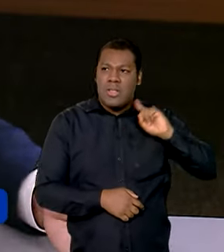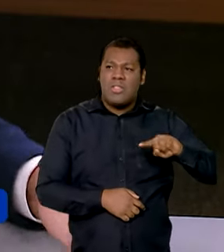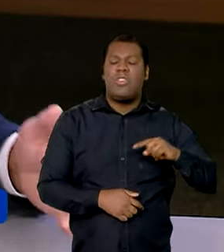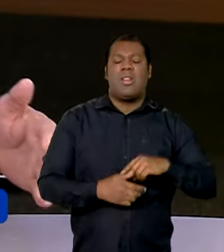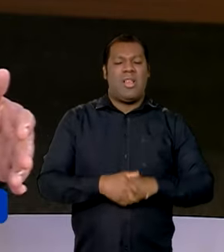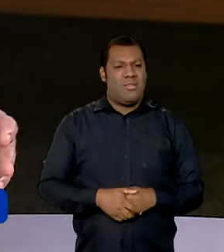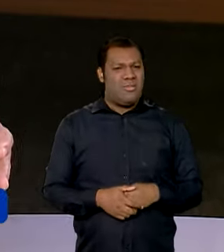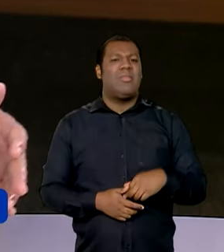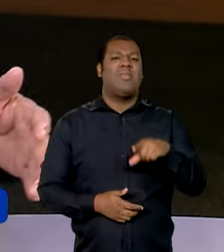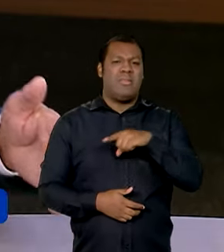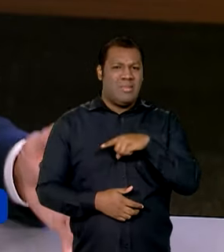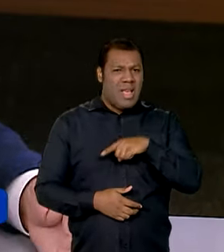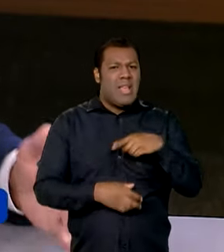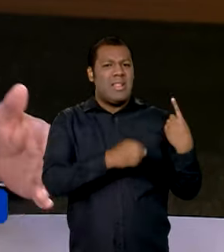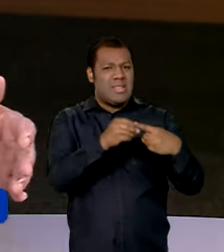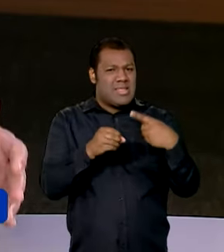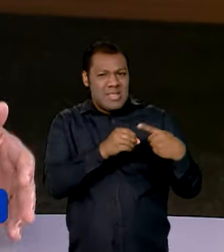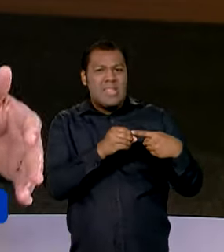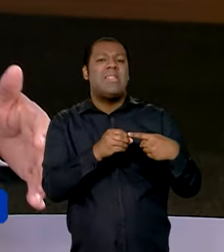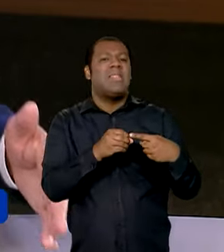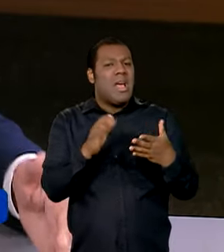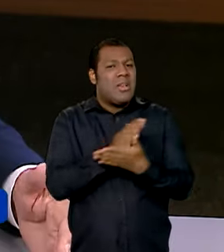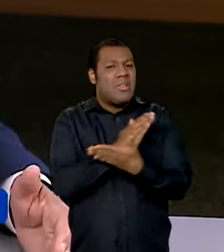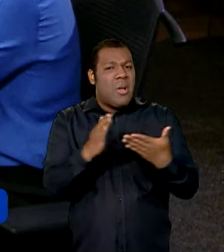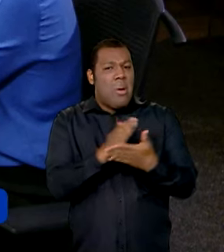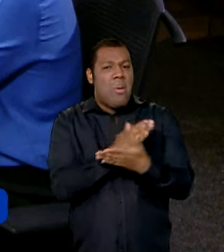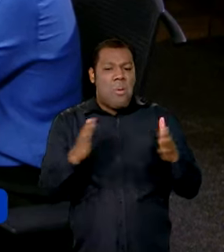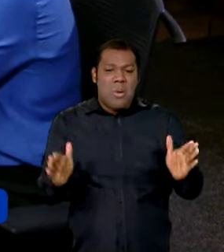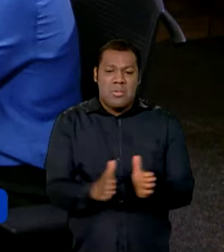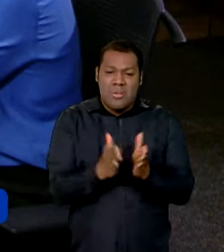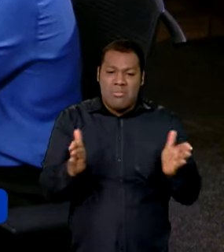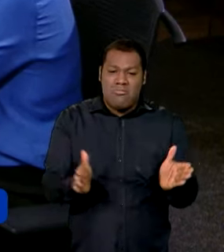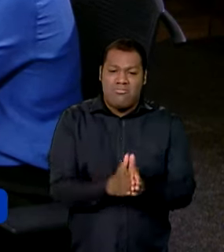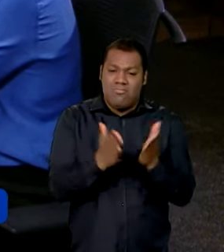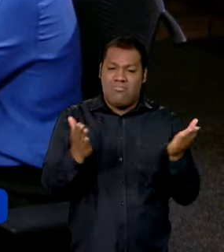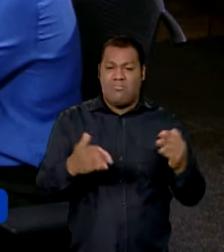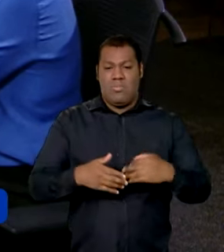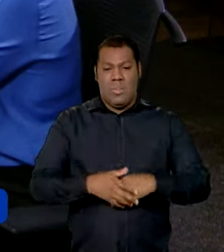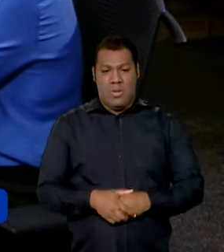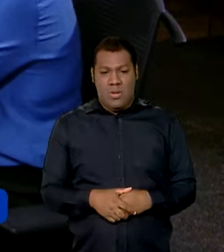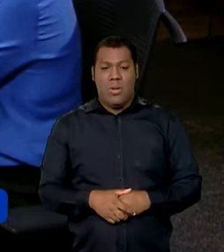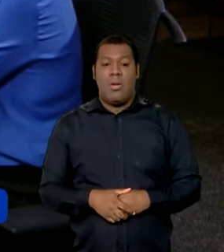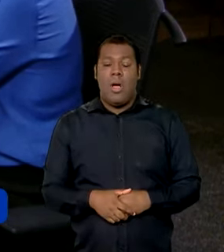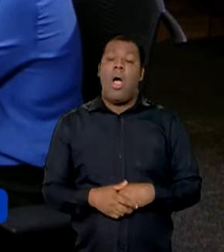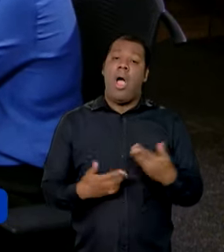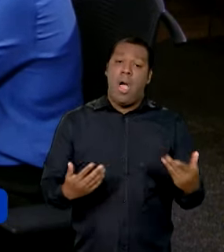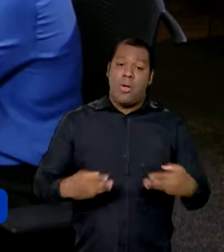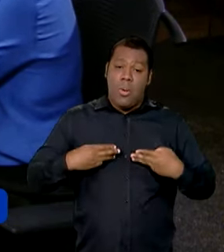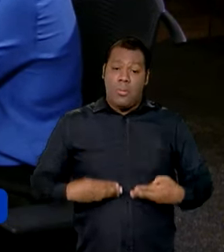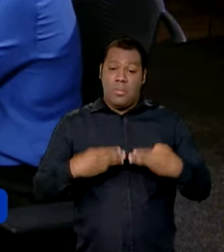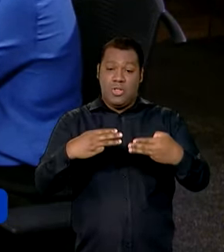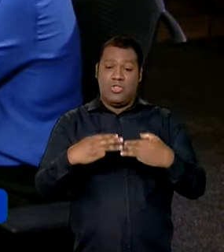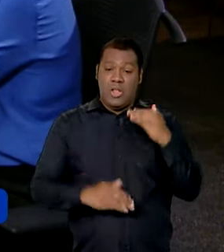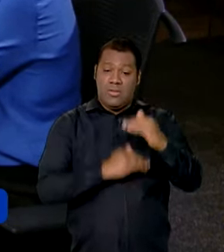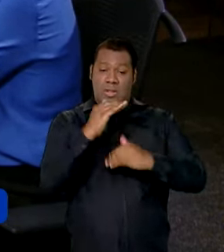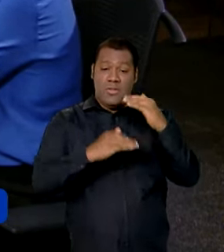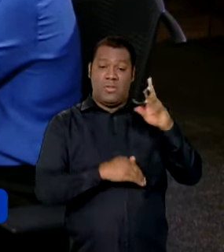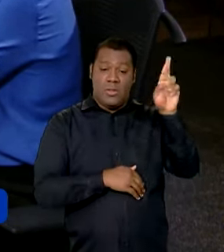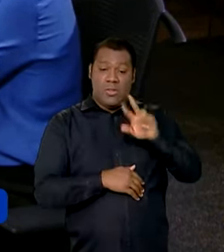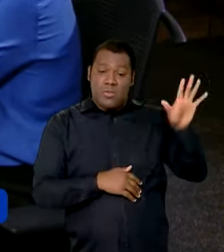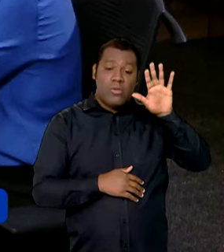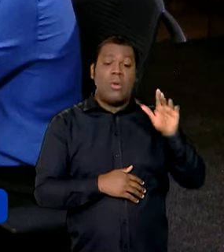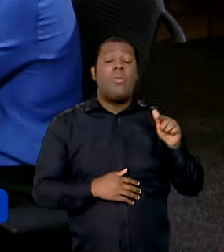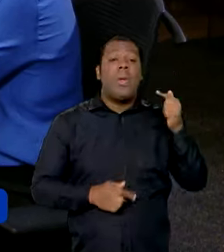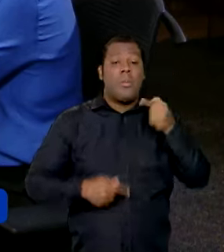BNB a gente tá lá com cod VASP a gente tá lá com denox a gente tá lá com desenvolvimento regional com políticas públicas que